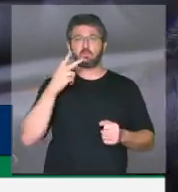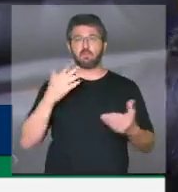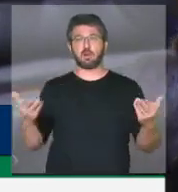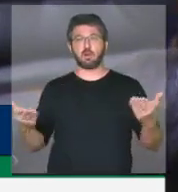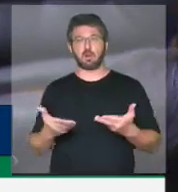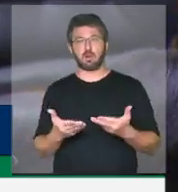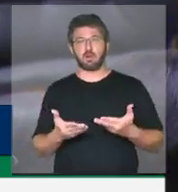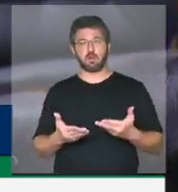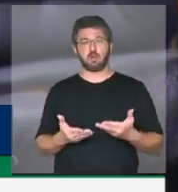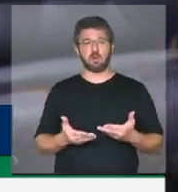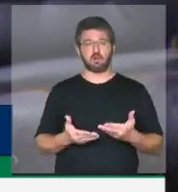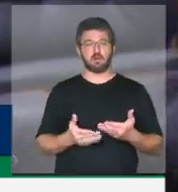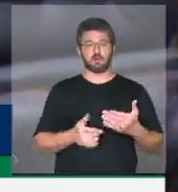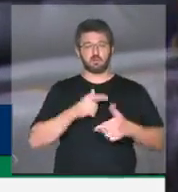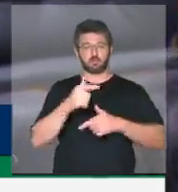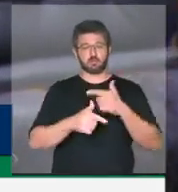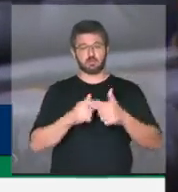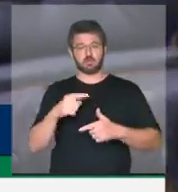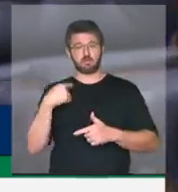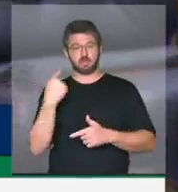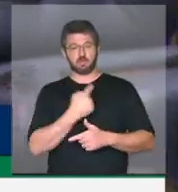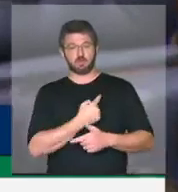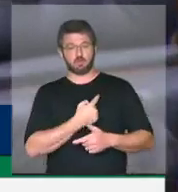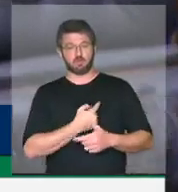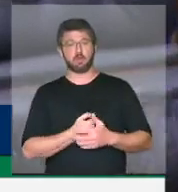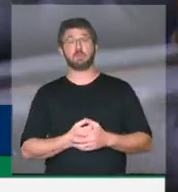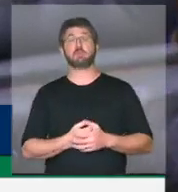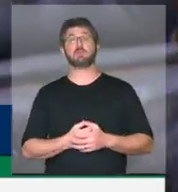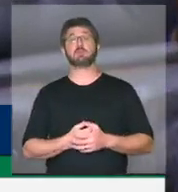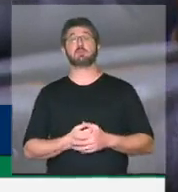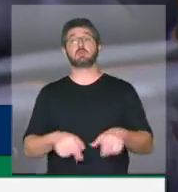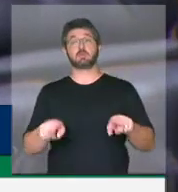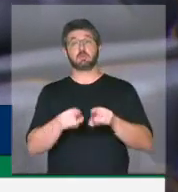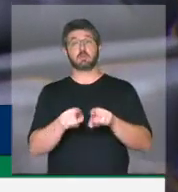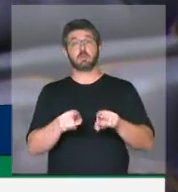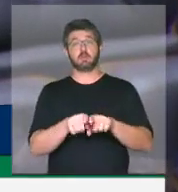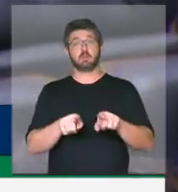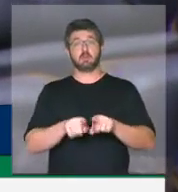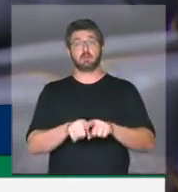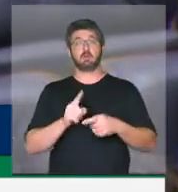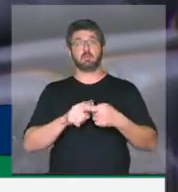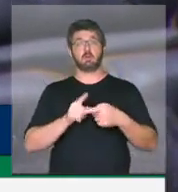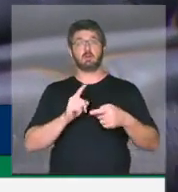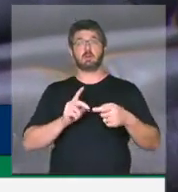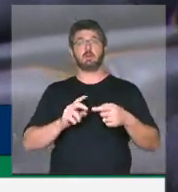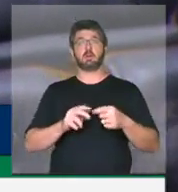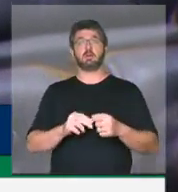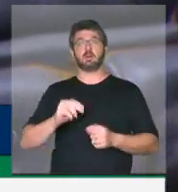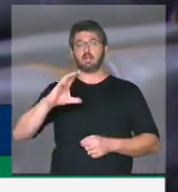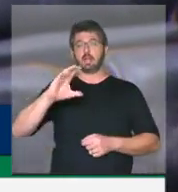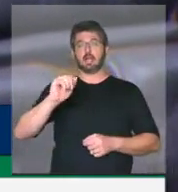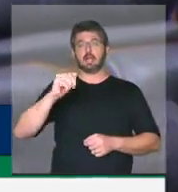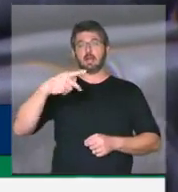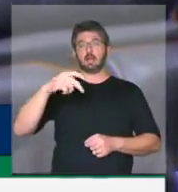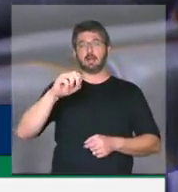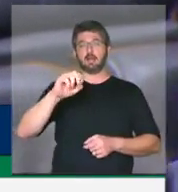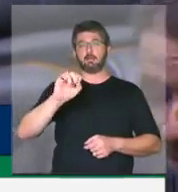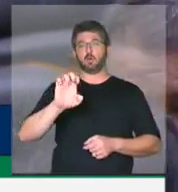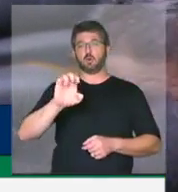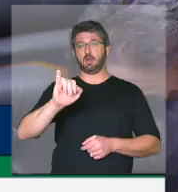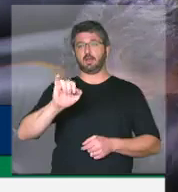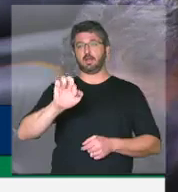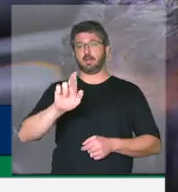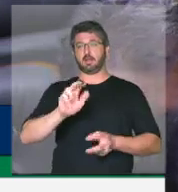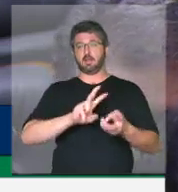registro dessa prestação de serviço do nosso mandato e quero registrar também aqui, porque capoeira é cultura, é história